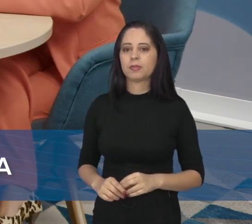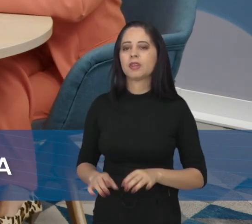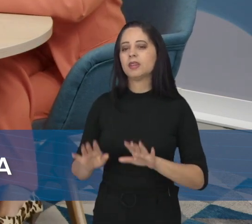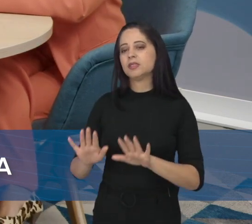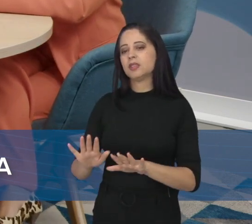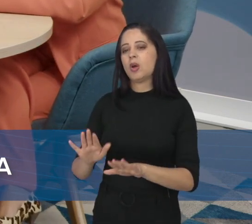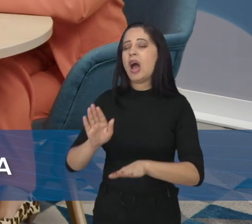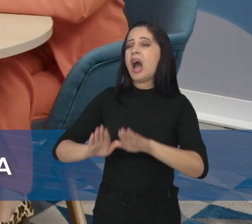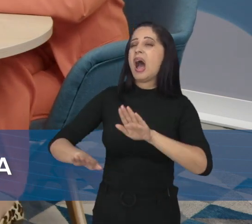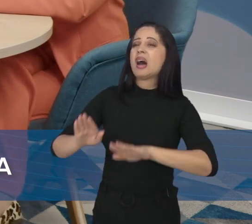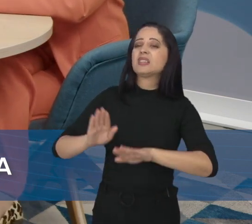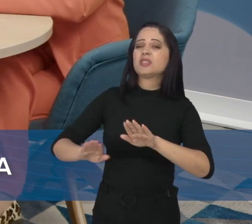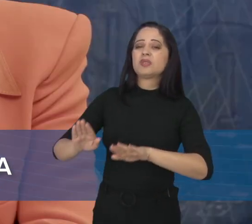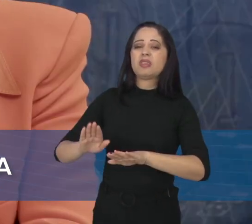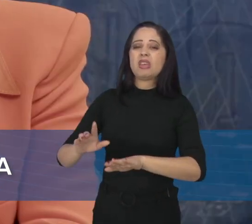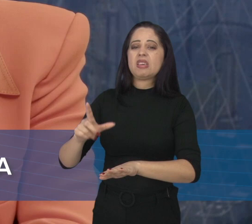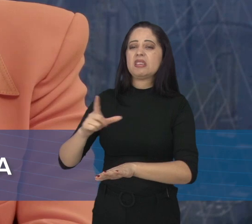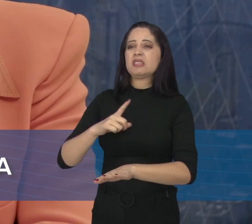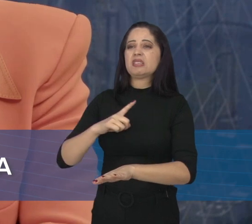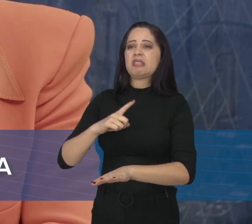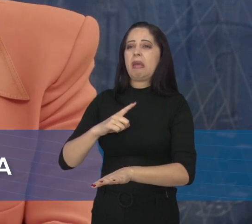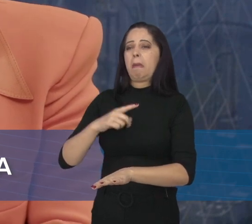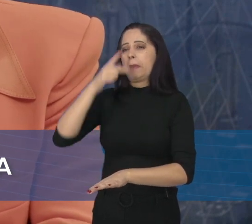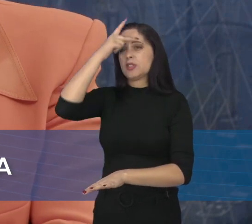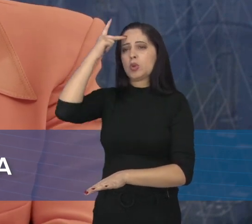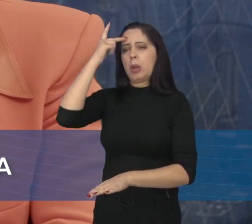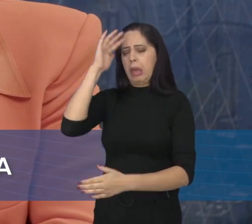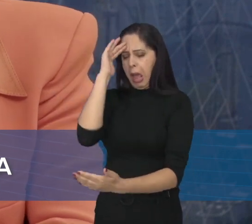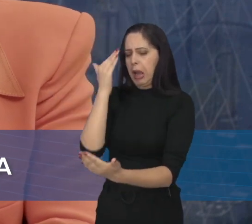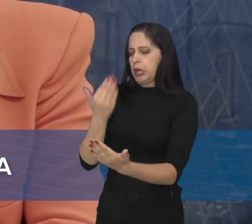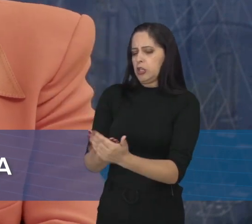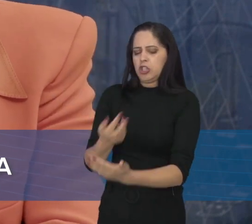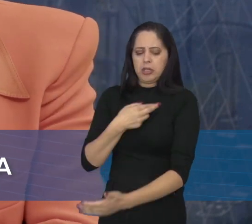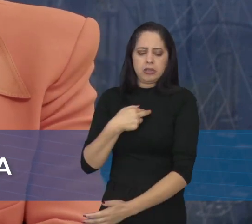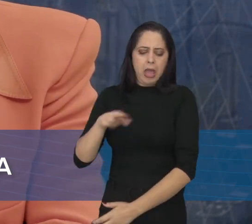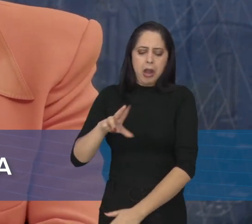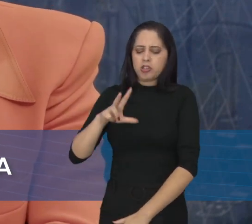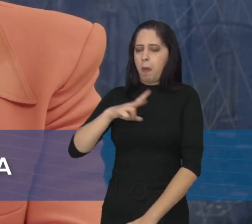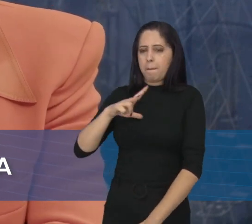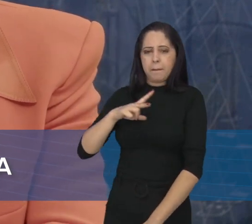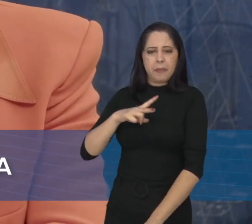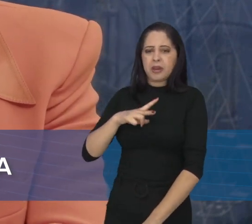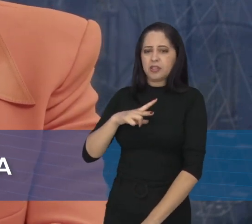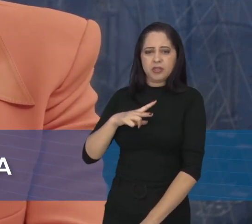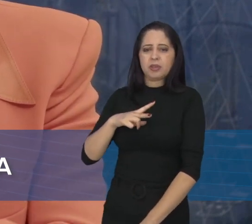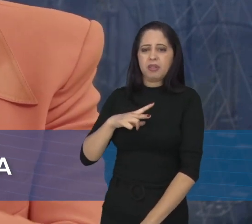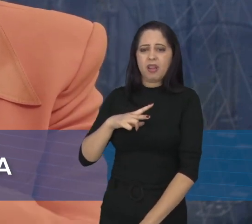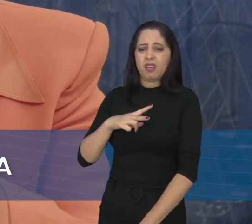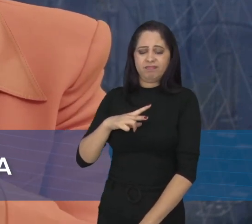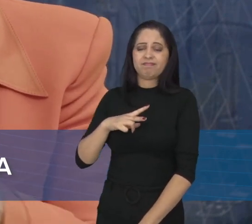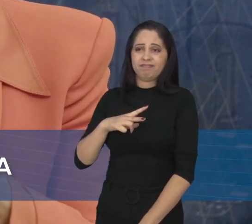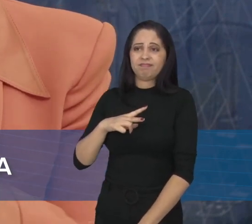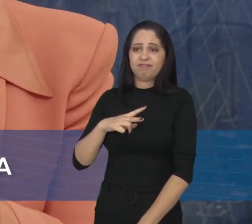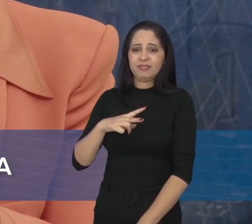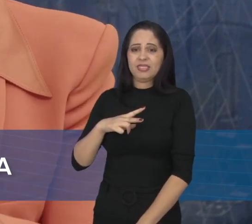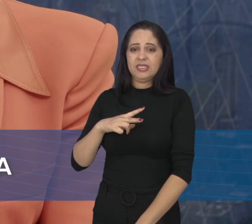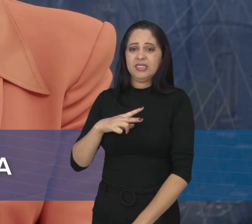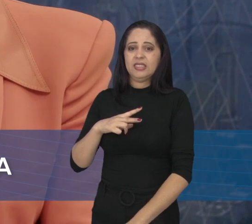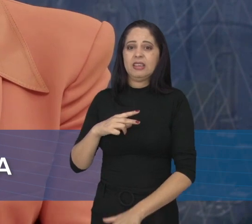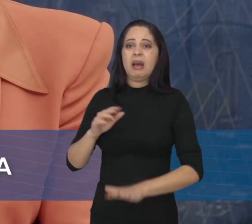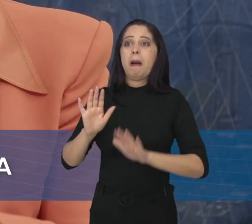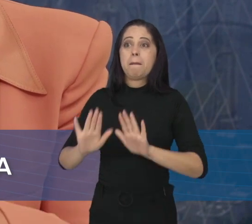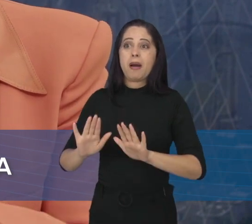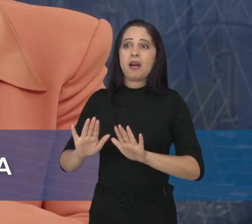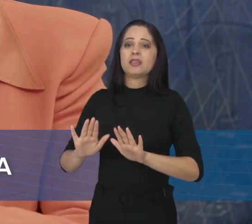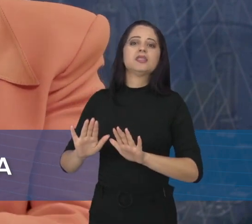vezes tem gente que vive a sua religião, mas não vive no coletivo, né? Vive de forma individualizada e às vezes vive essas coibições de forma a agredir a